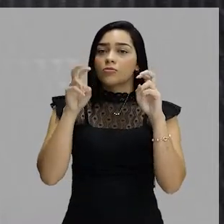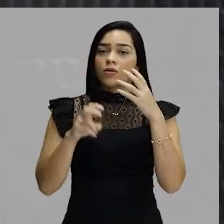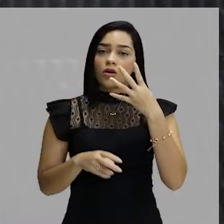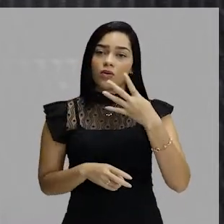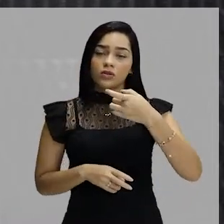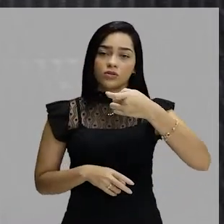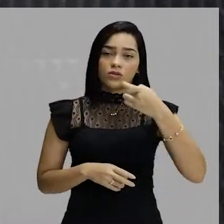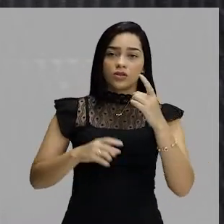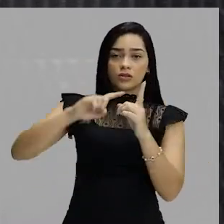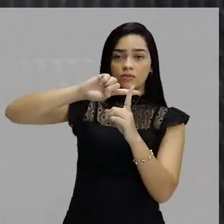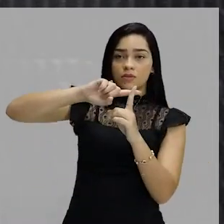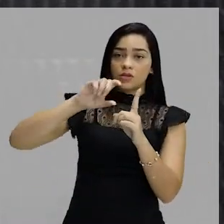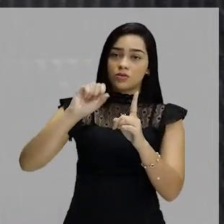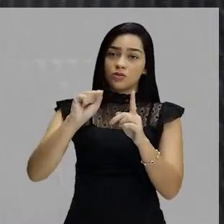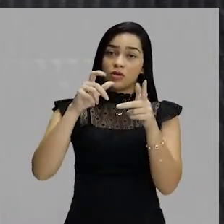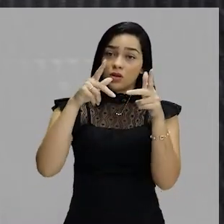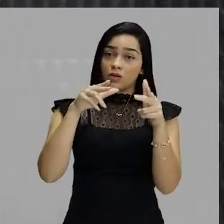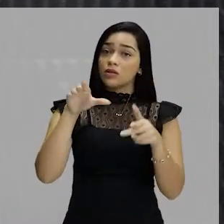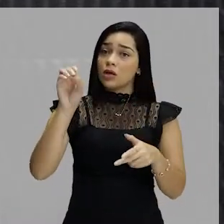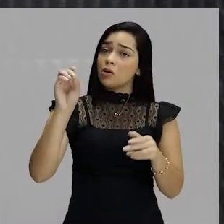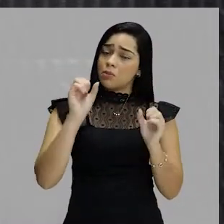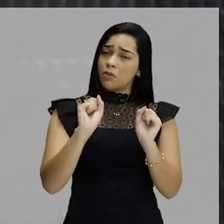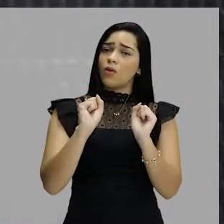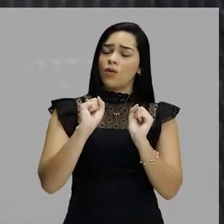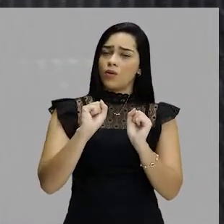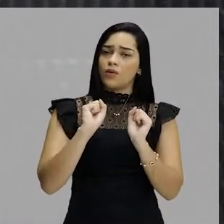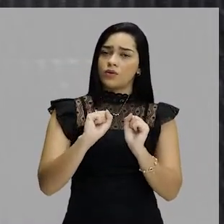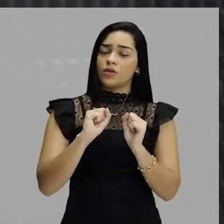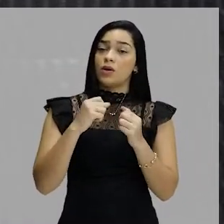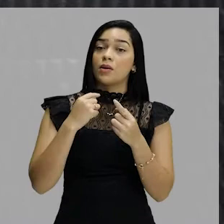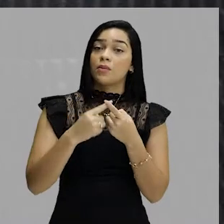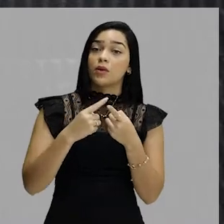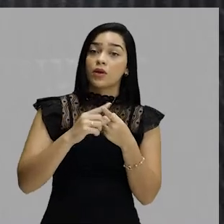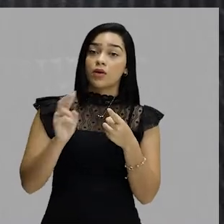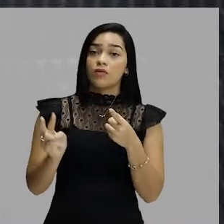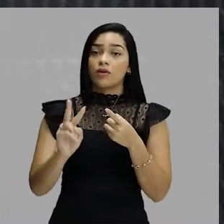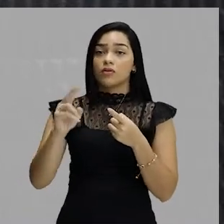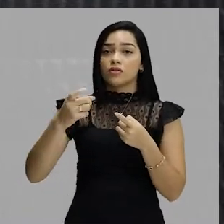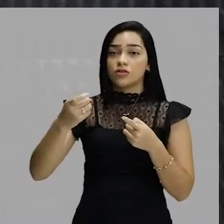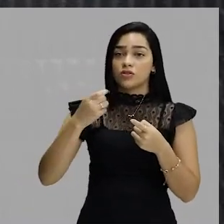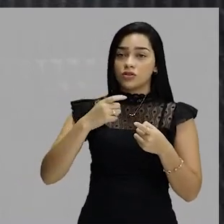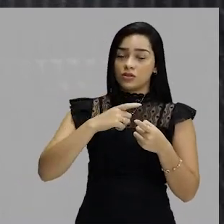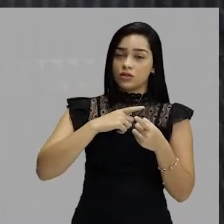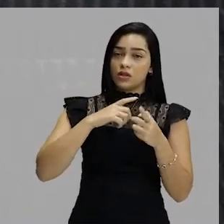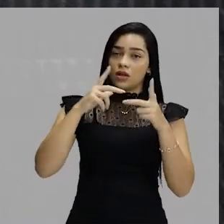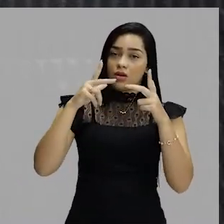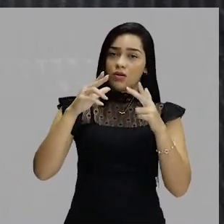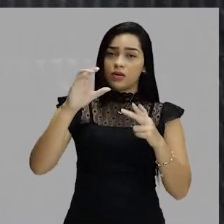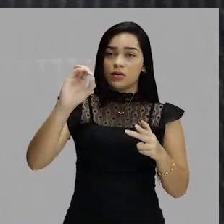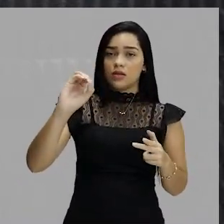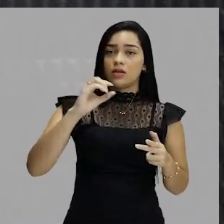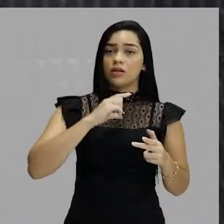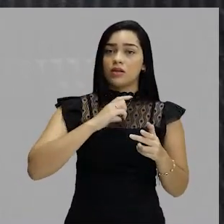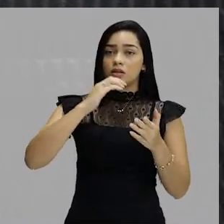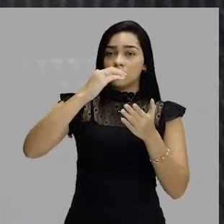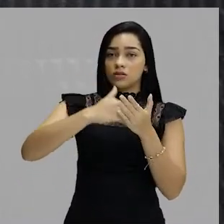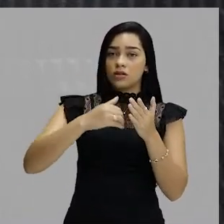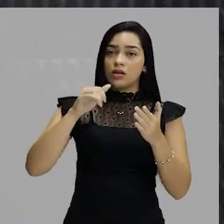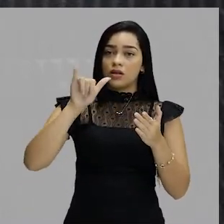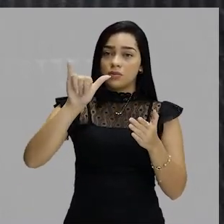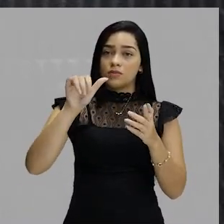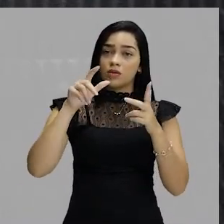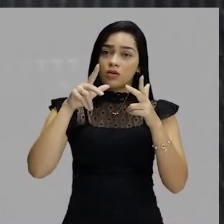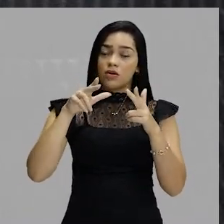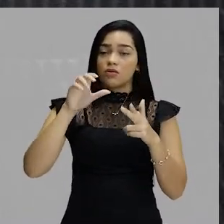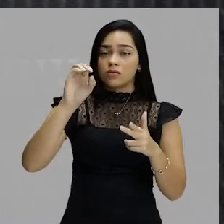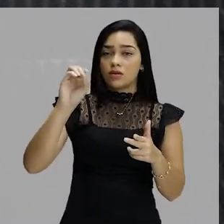4x mais 8 e igualar a zero, tá? Porque o valor de x, quando é y é zero, tu tira o y igual a zero,